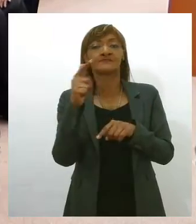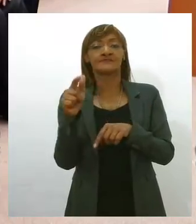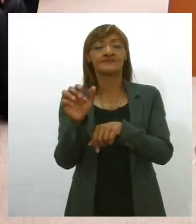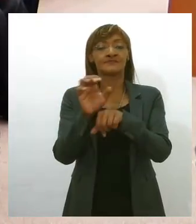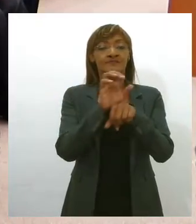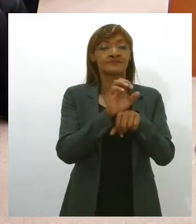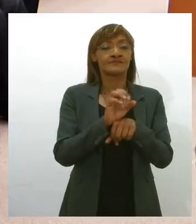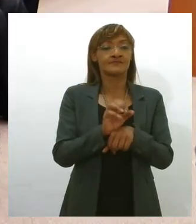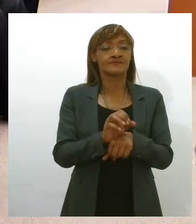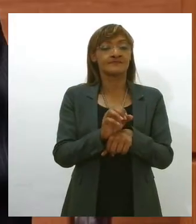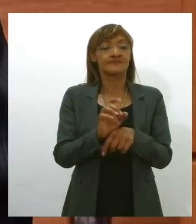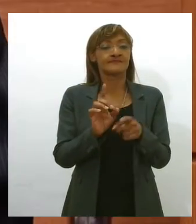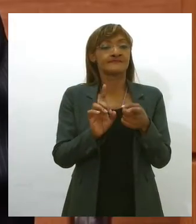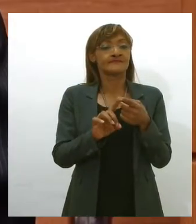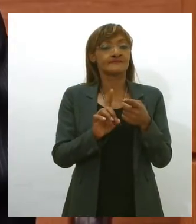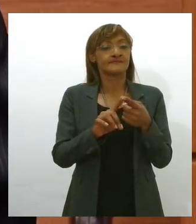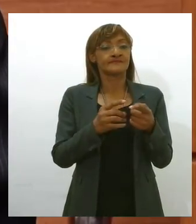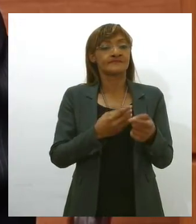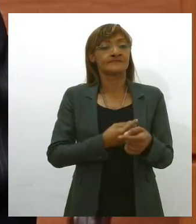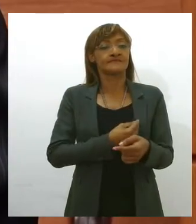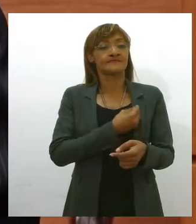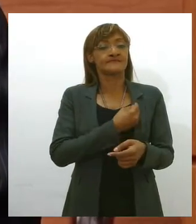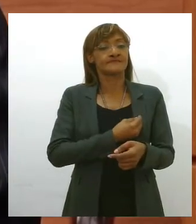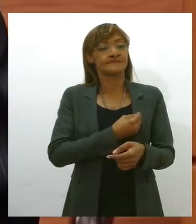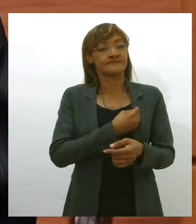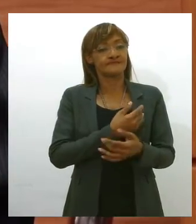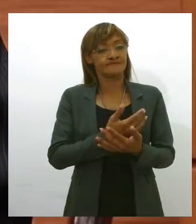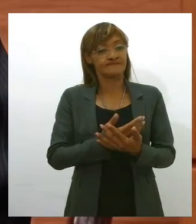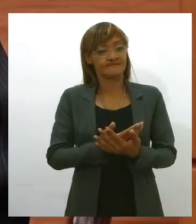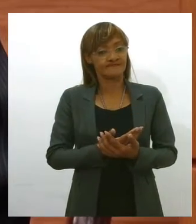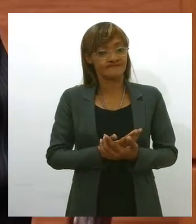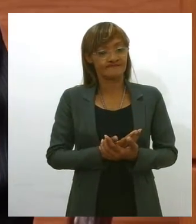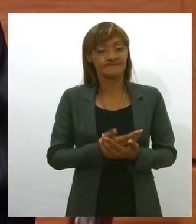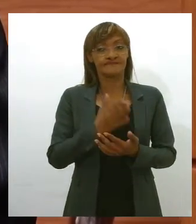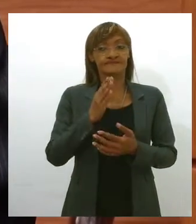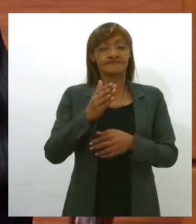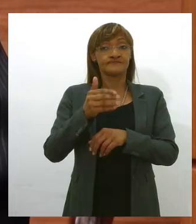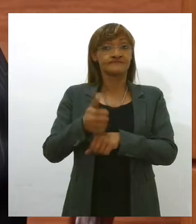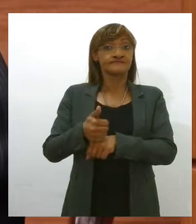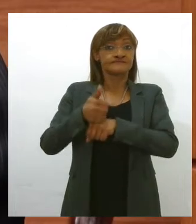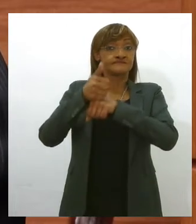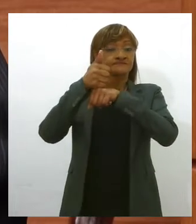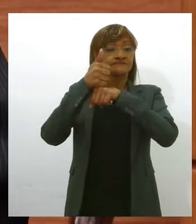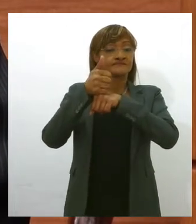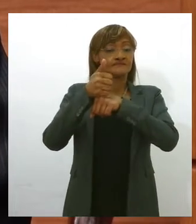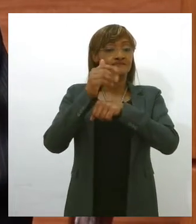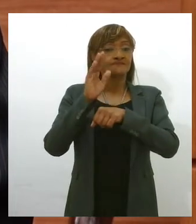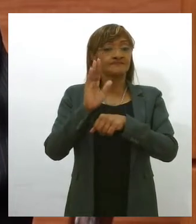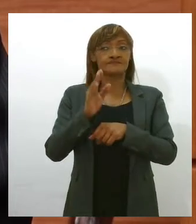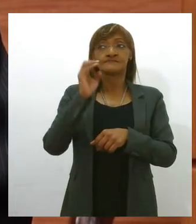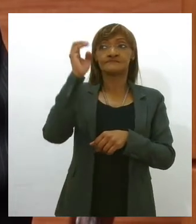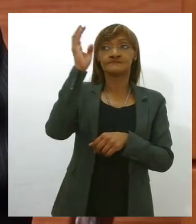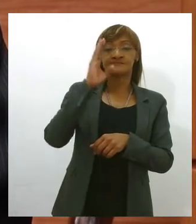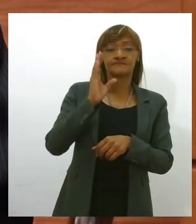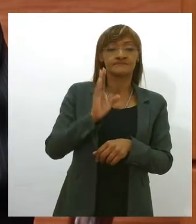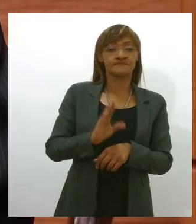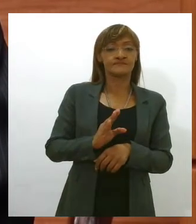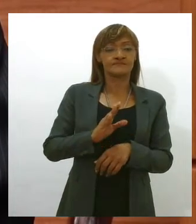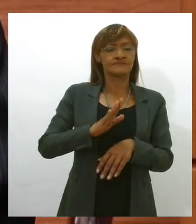presentes na solenidade o grão-mestre da loja Grande Oriente do Brasil a mais antiga do país